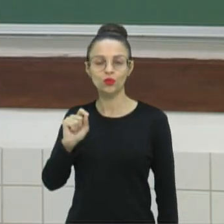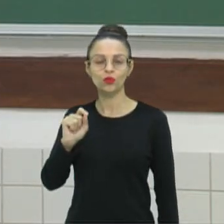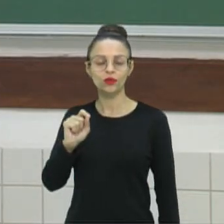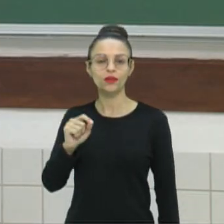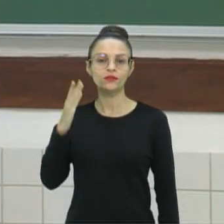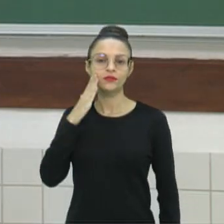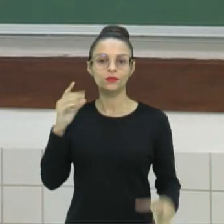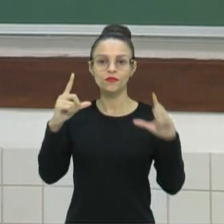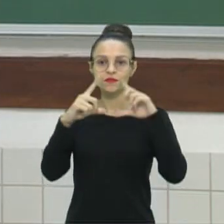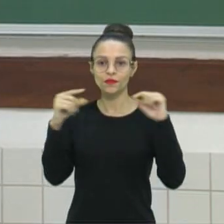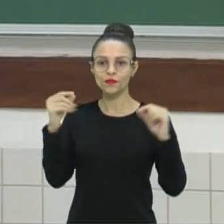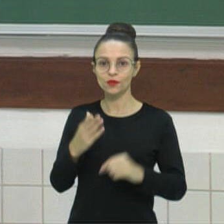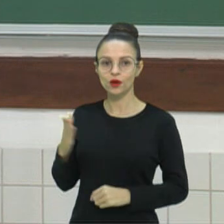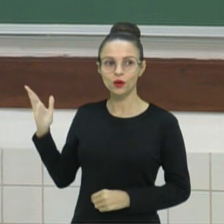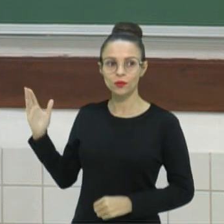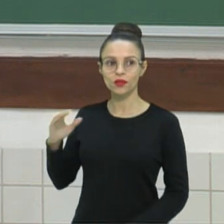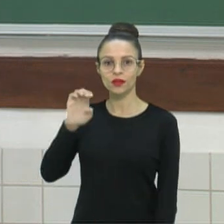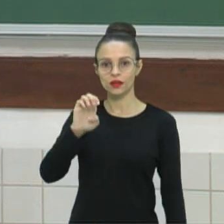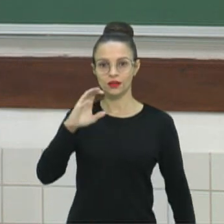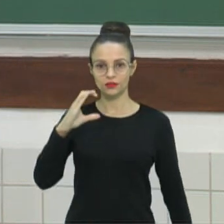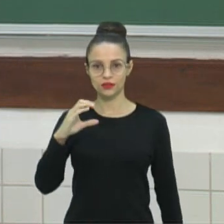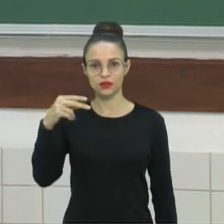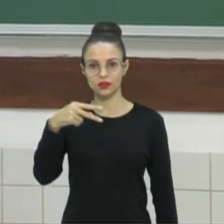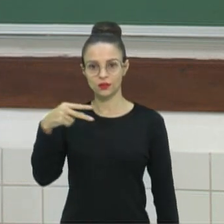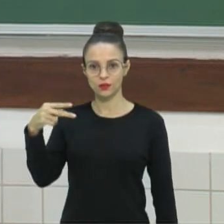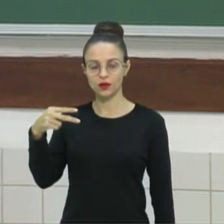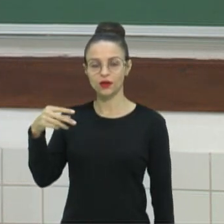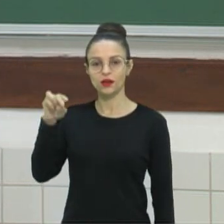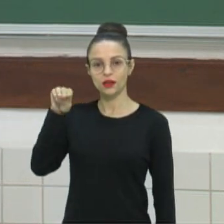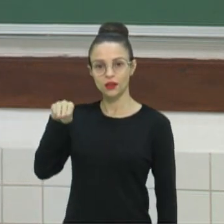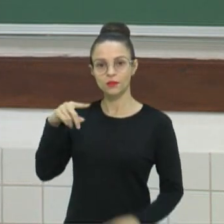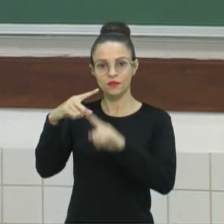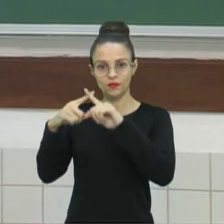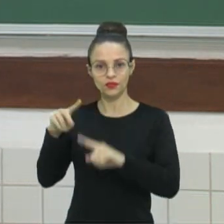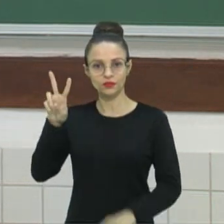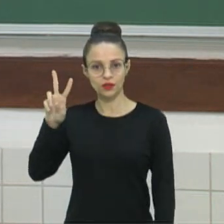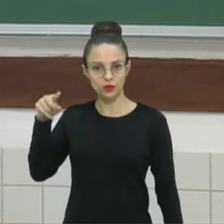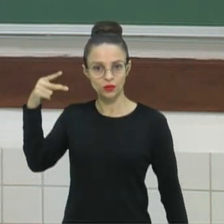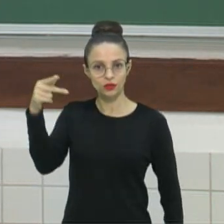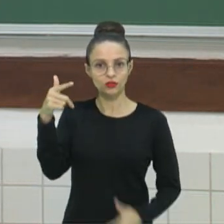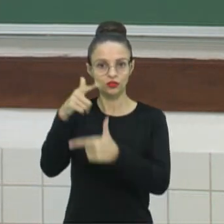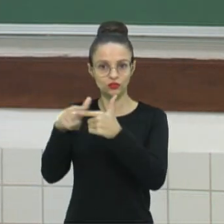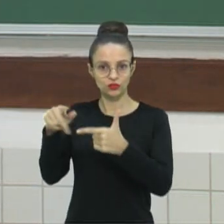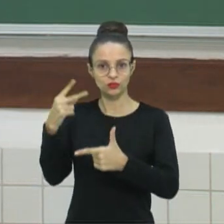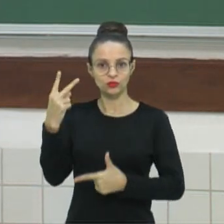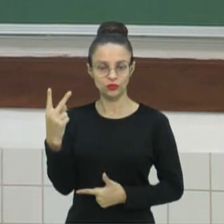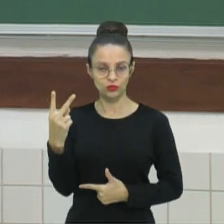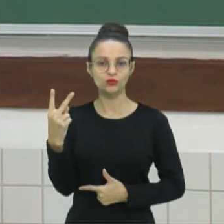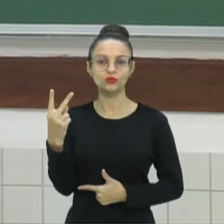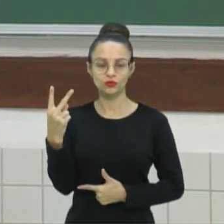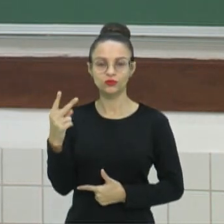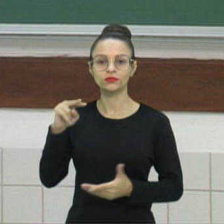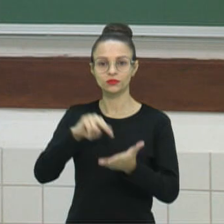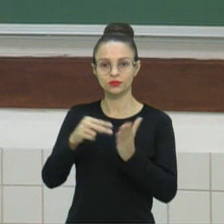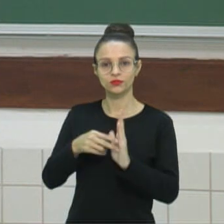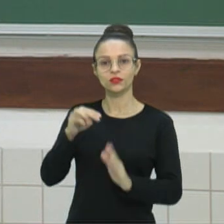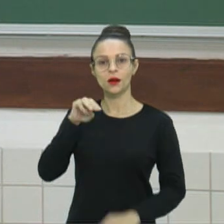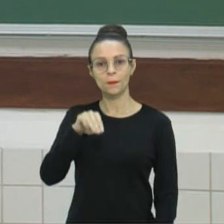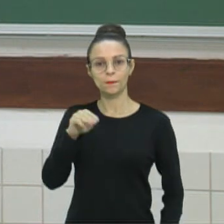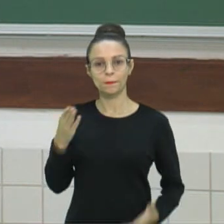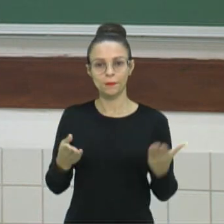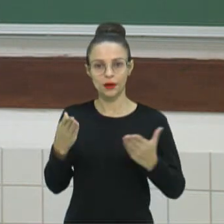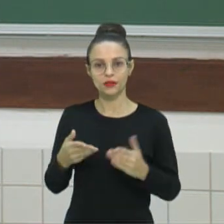nossa formulazinha EC é igual a M vezes V ao quadrado sobre 2, que representa massa vezes a